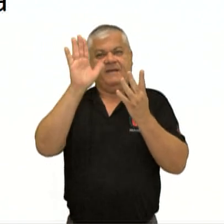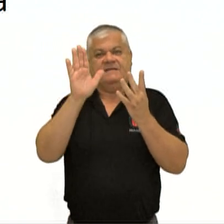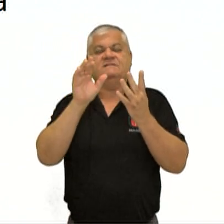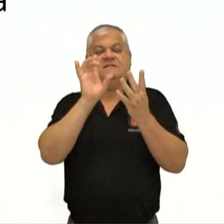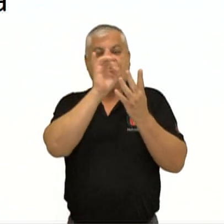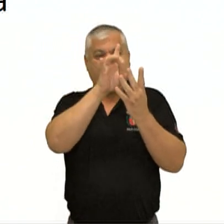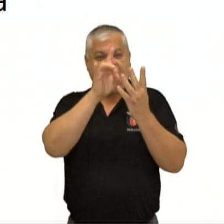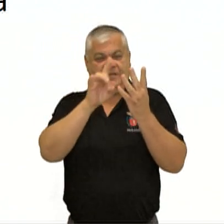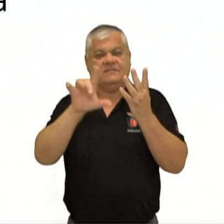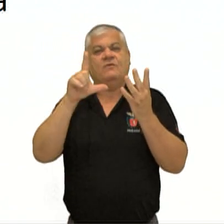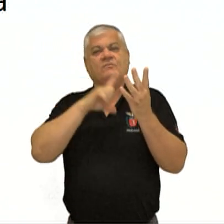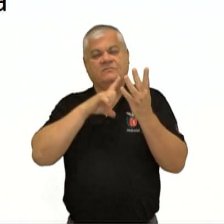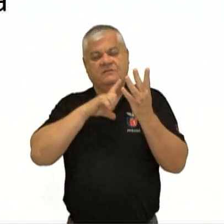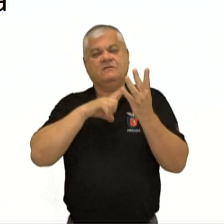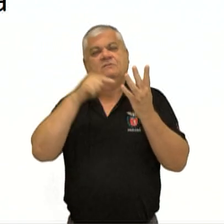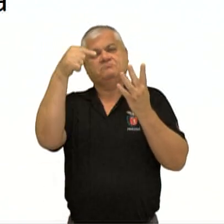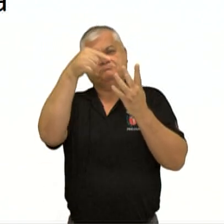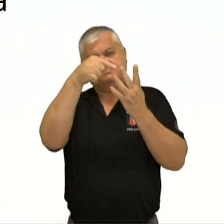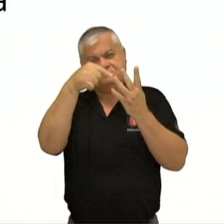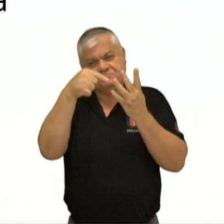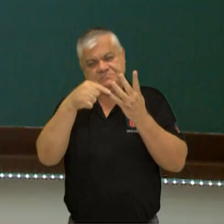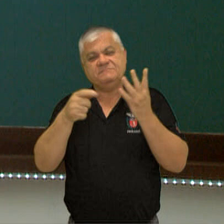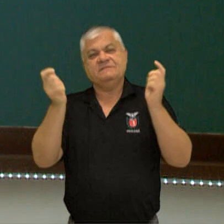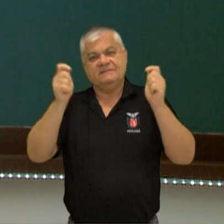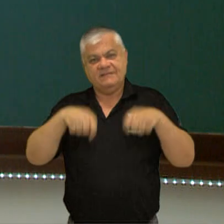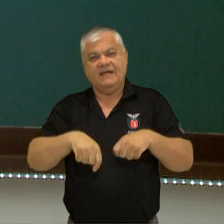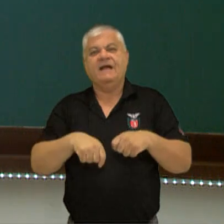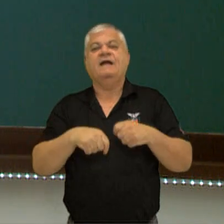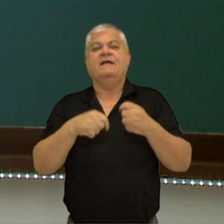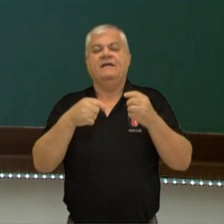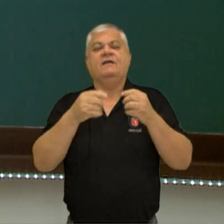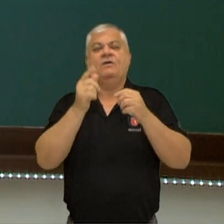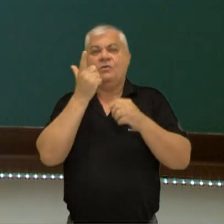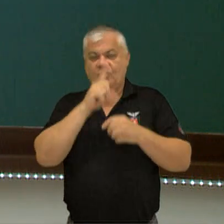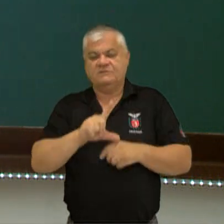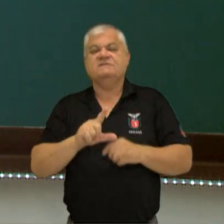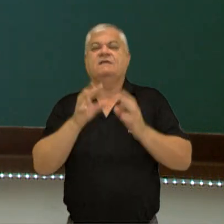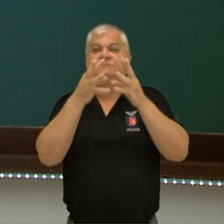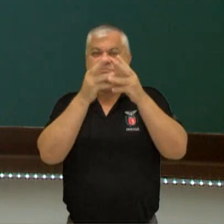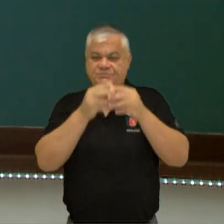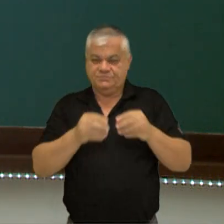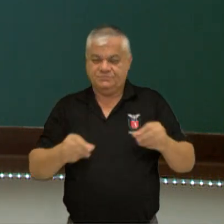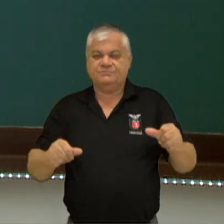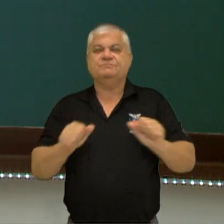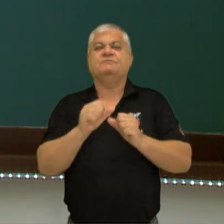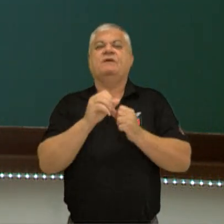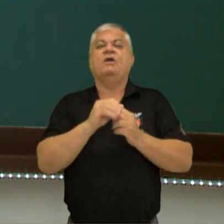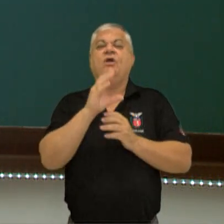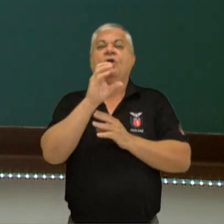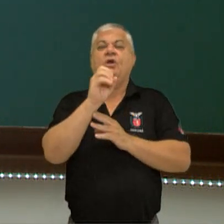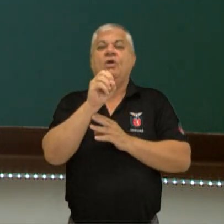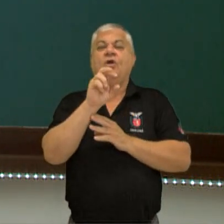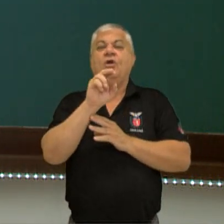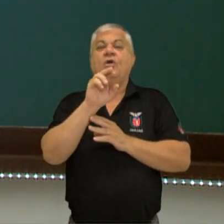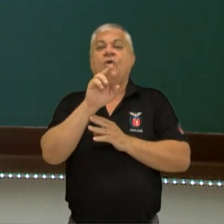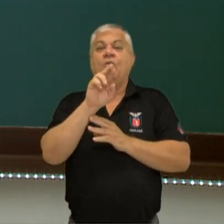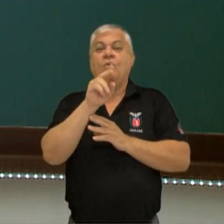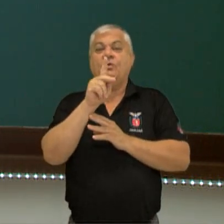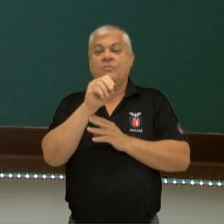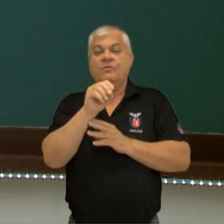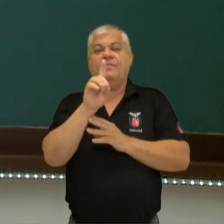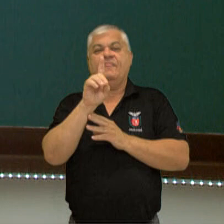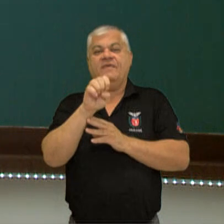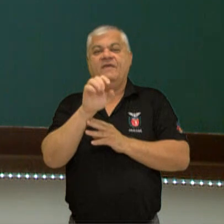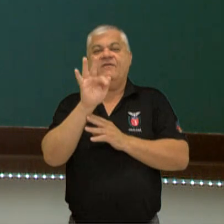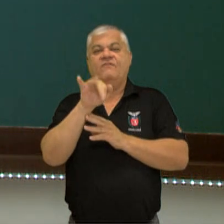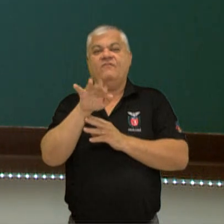um desses, conforme a informação do enunciado. Então, nesses 3, a gente vai ter corpo de fundo ou precipitado dentro dos